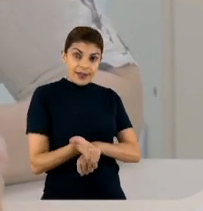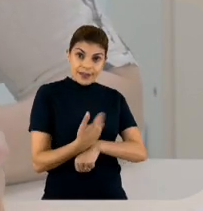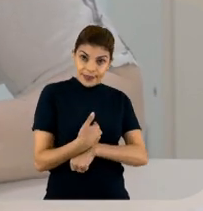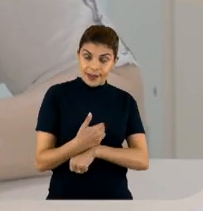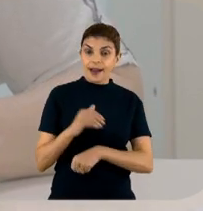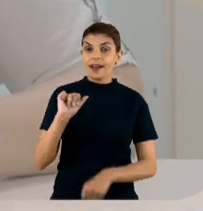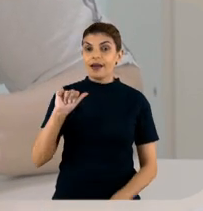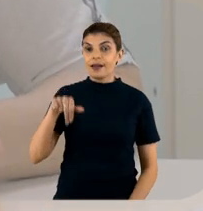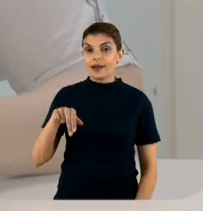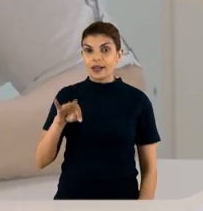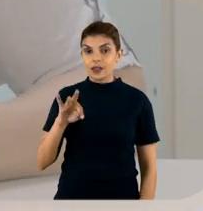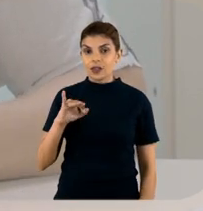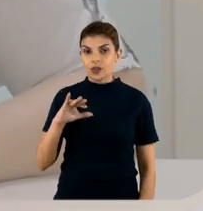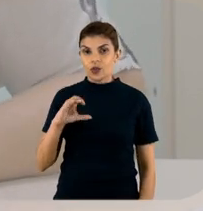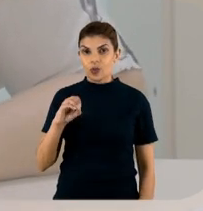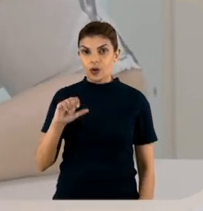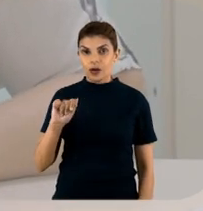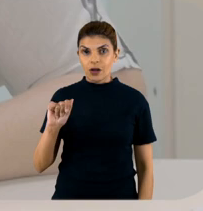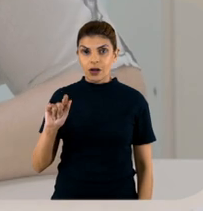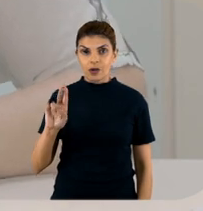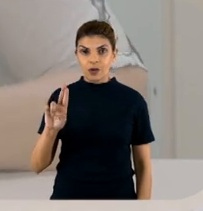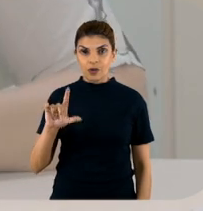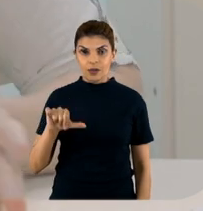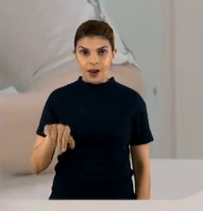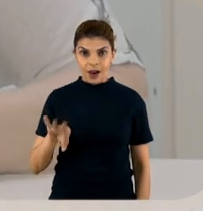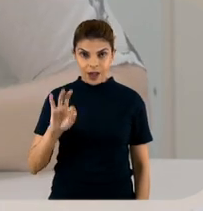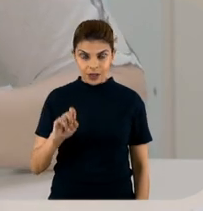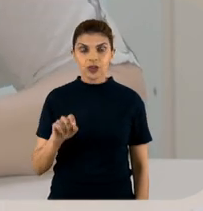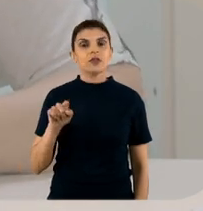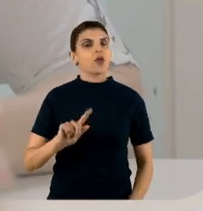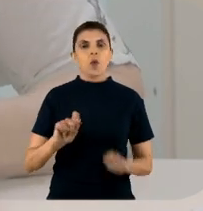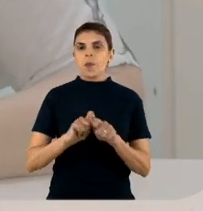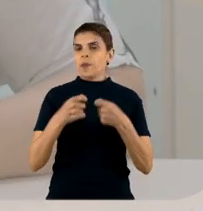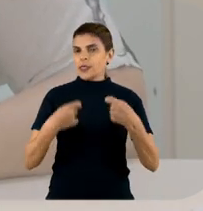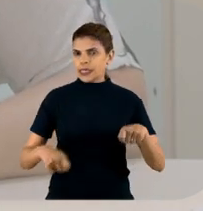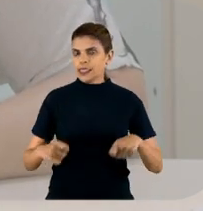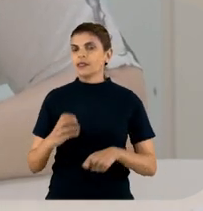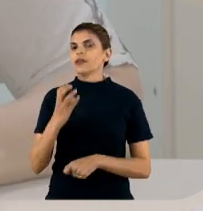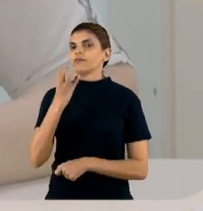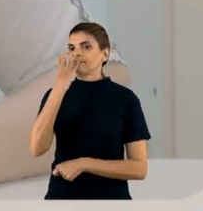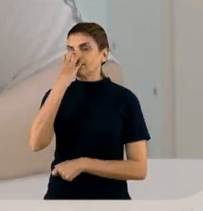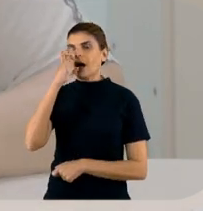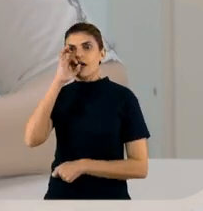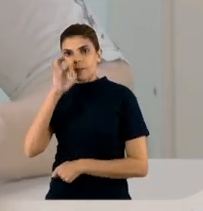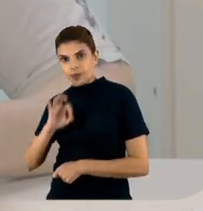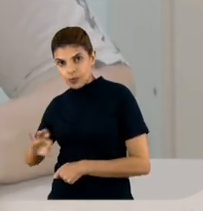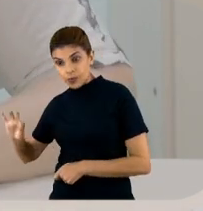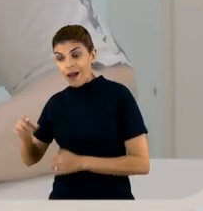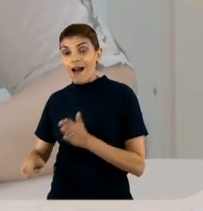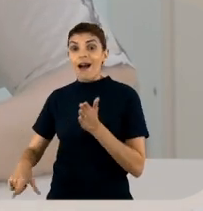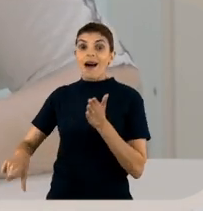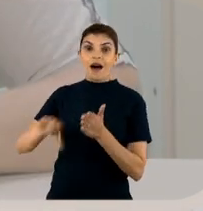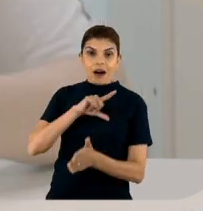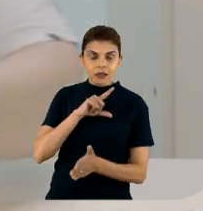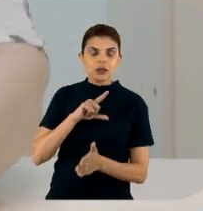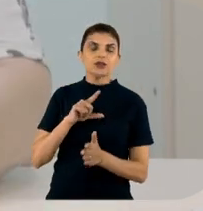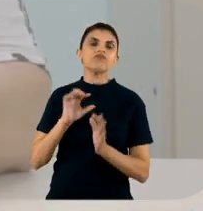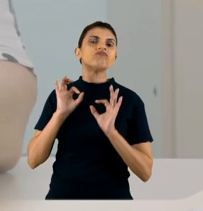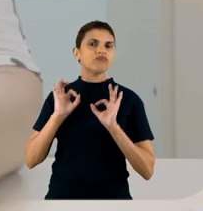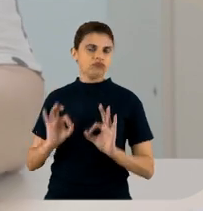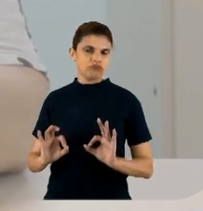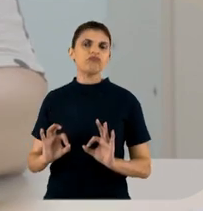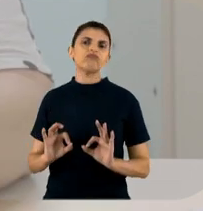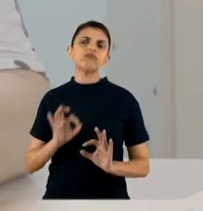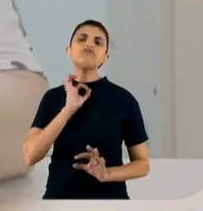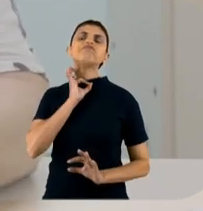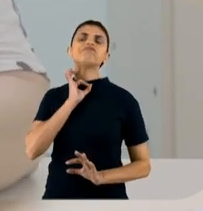cedo para ele não precisar ser intubado seja o doente que a gente tentaria fazer essa terapia com plasma também antes que a coisa